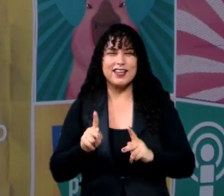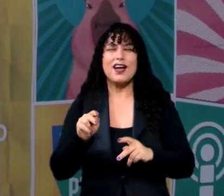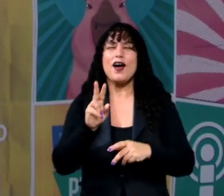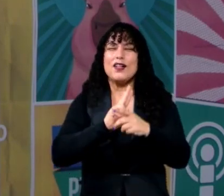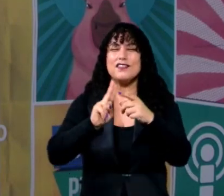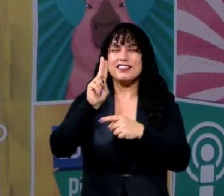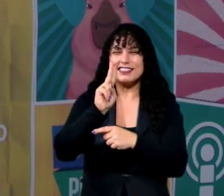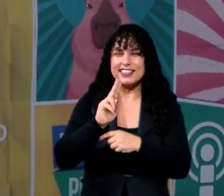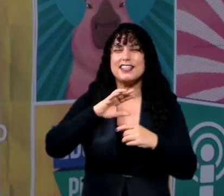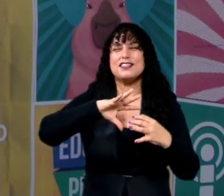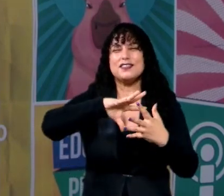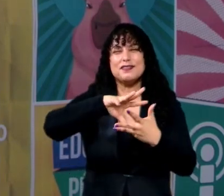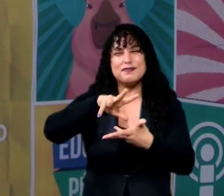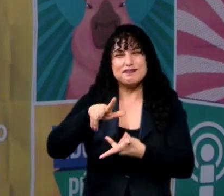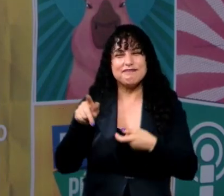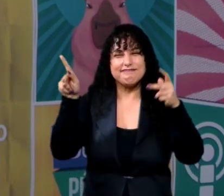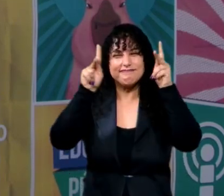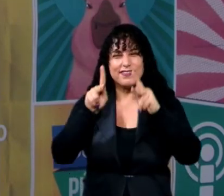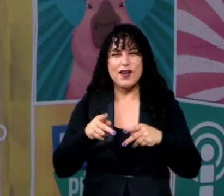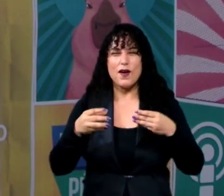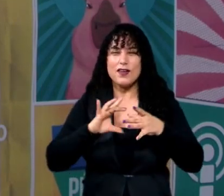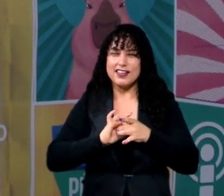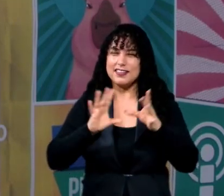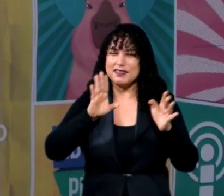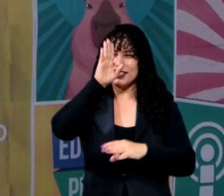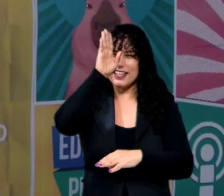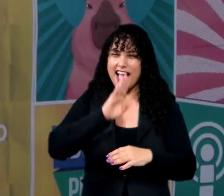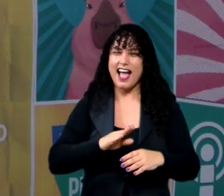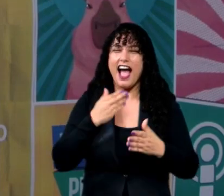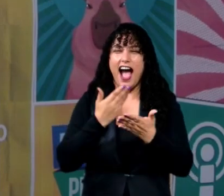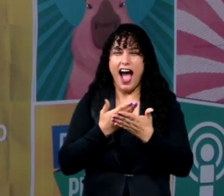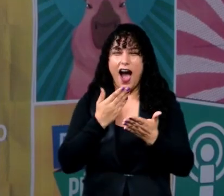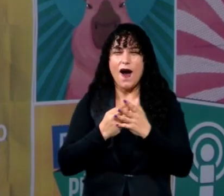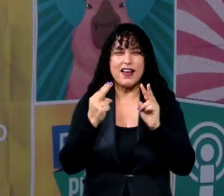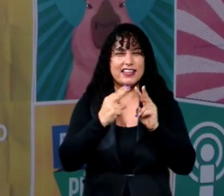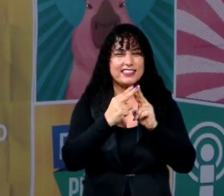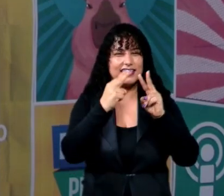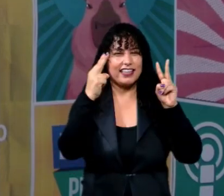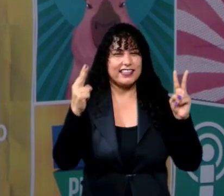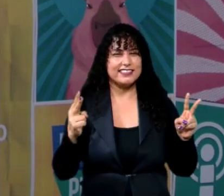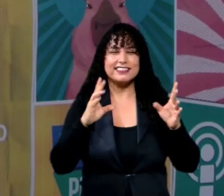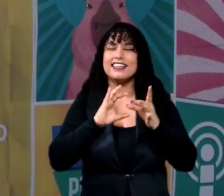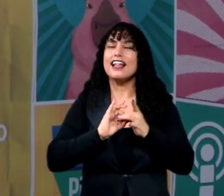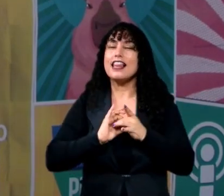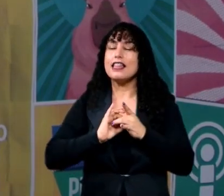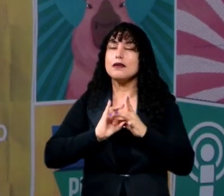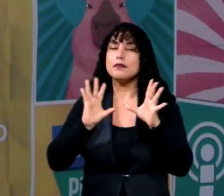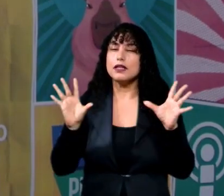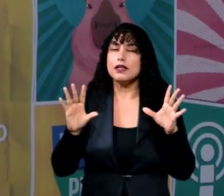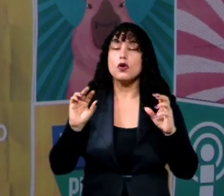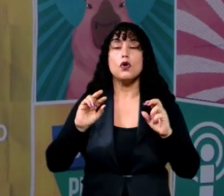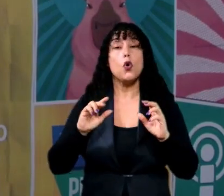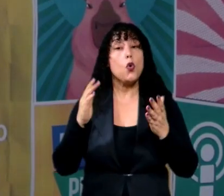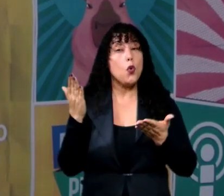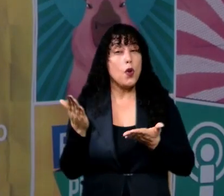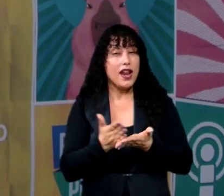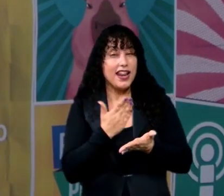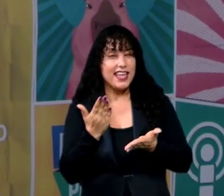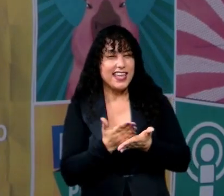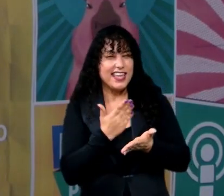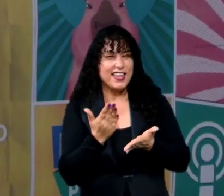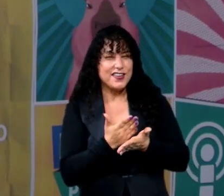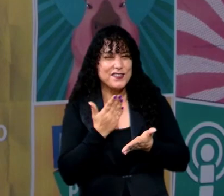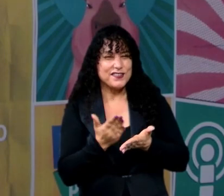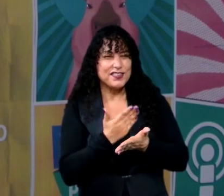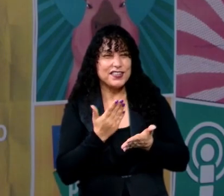Paz, disponibiliza gratuitamente hoje aulas EAD, disponibilizamos o livro. Deixa eu pegar aqui o